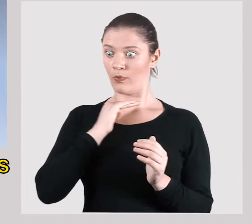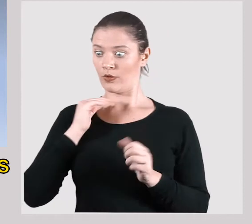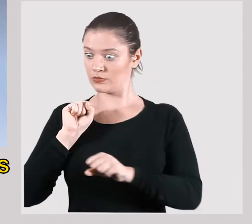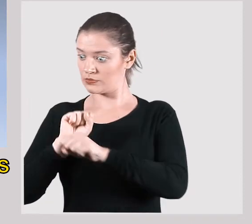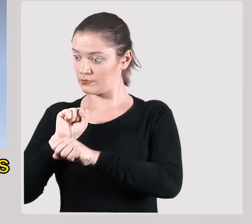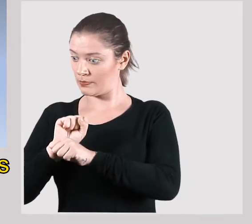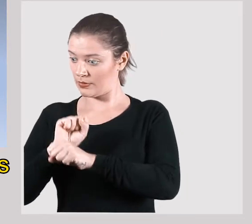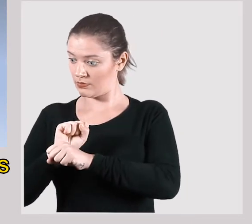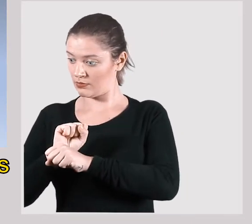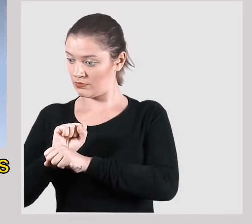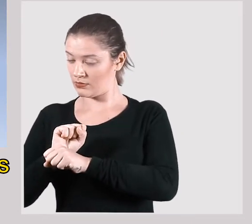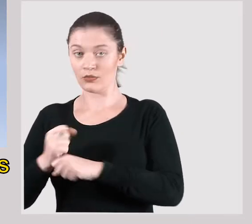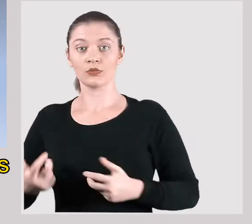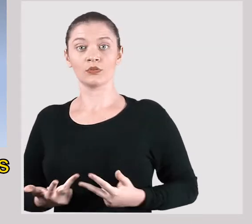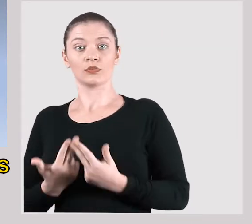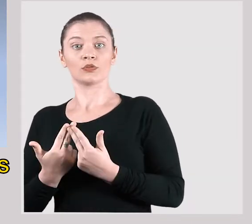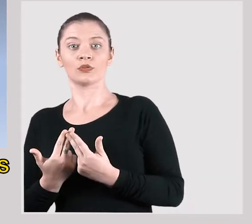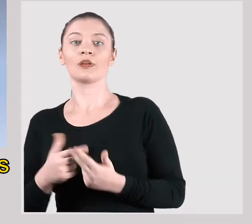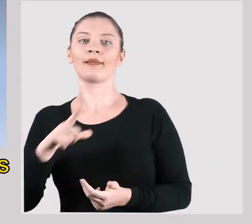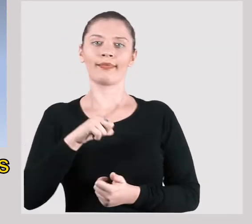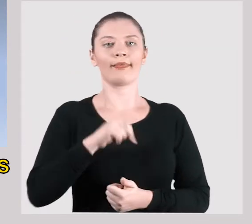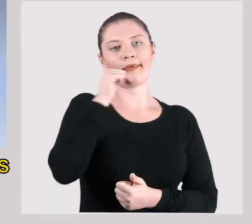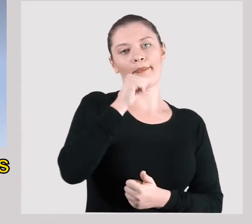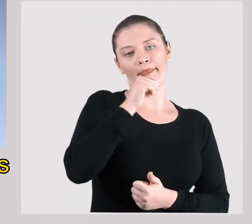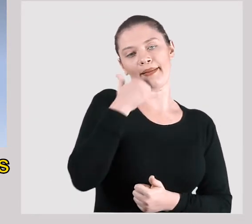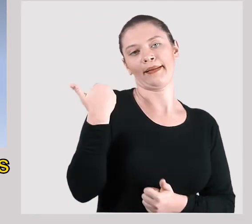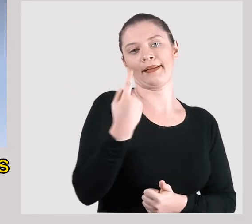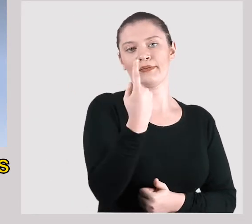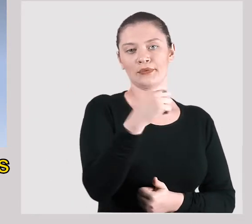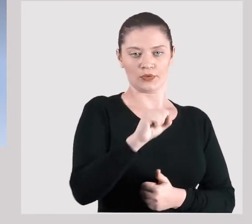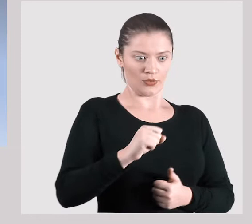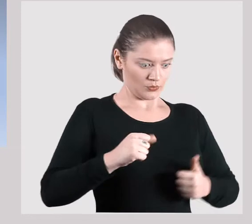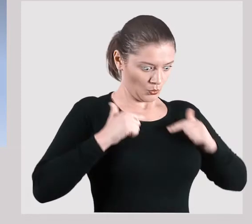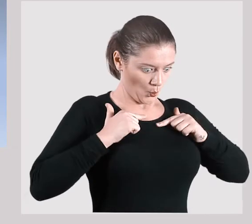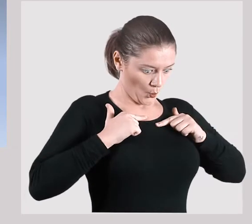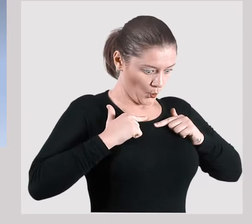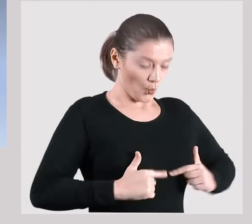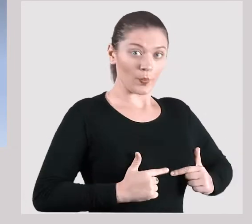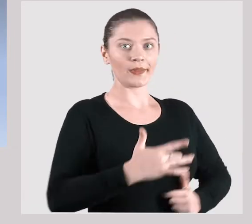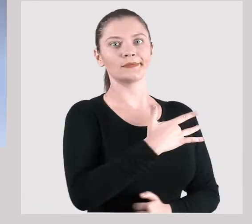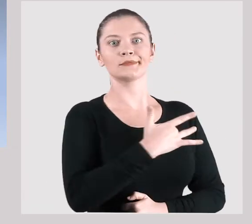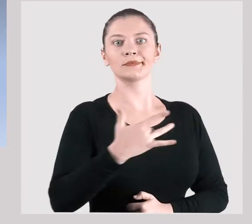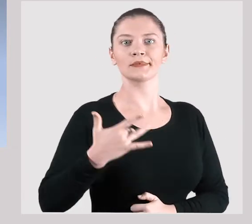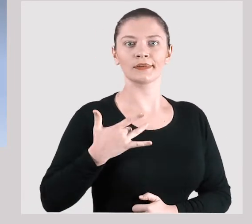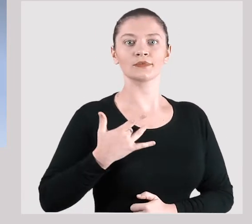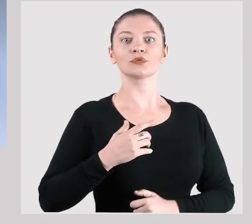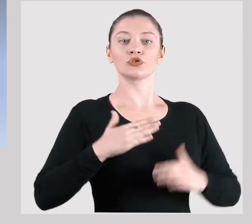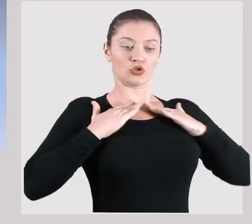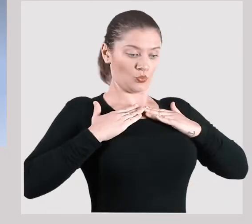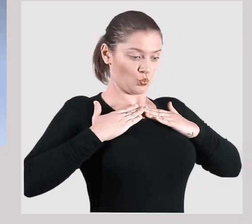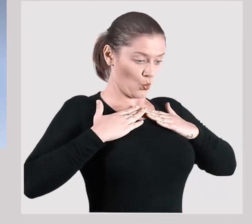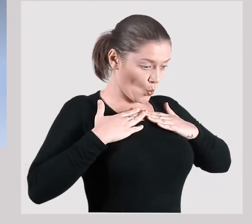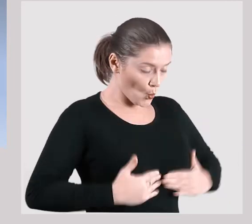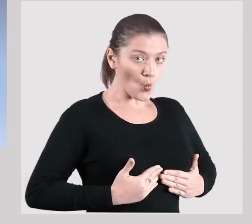de 18 anos tirando as mamas saudáveis, né? Então, a gente fica numa coisa... Então, tira as mamas, tira o